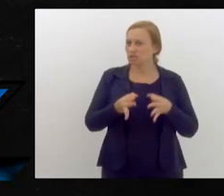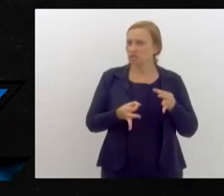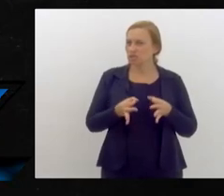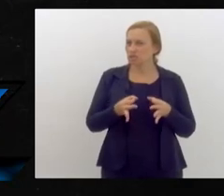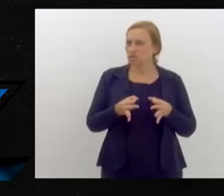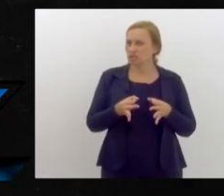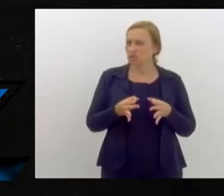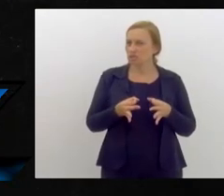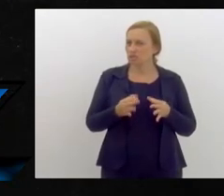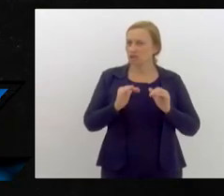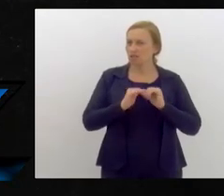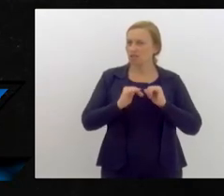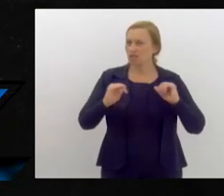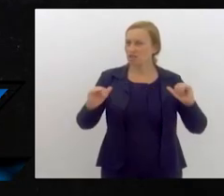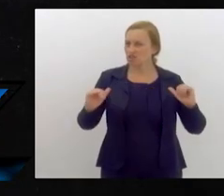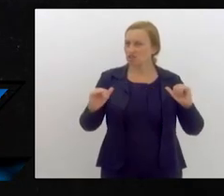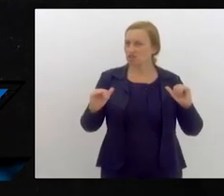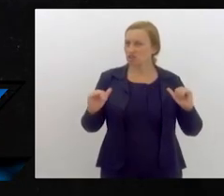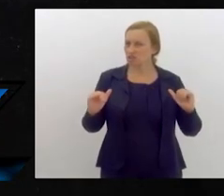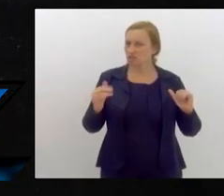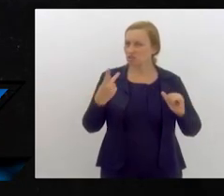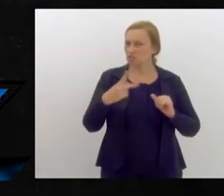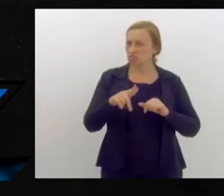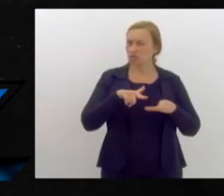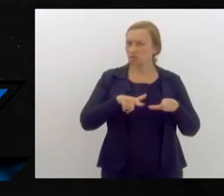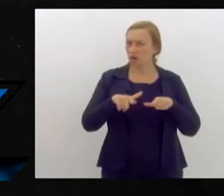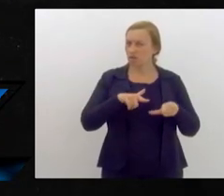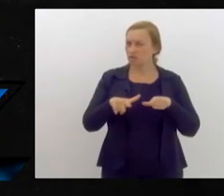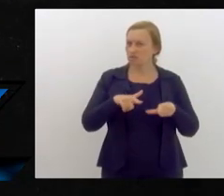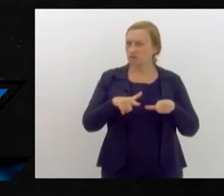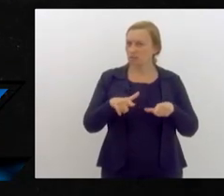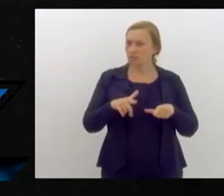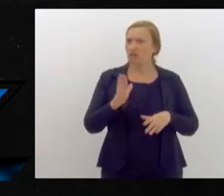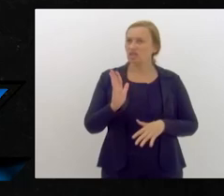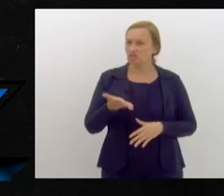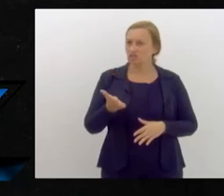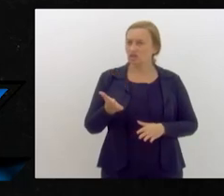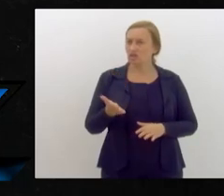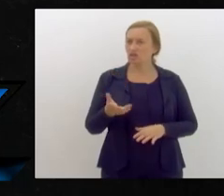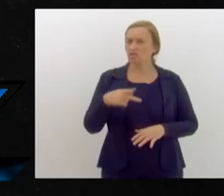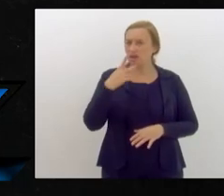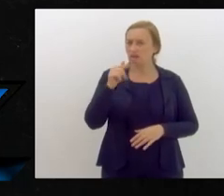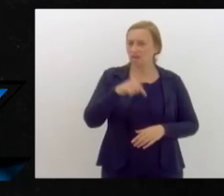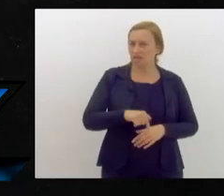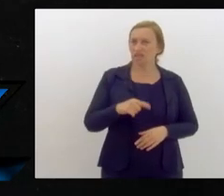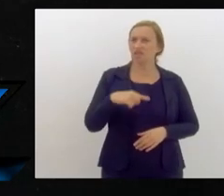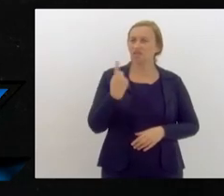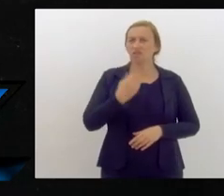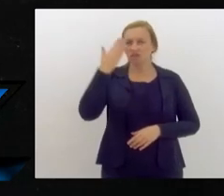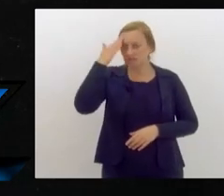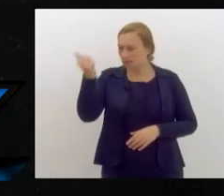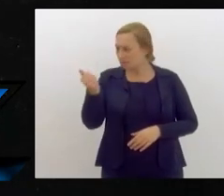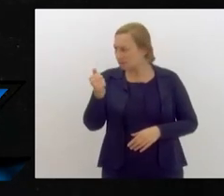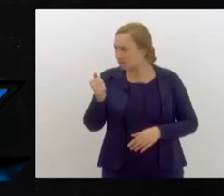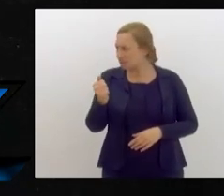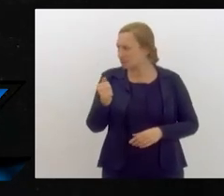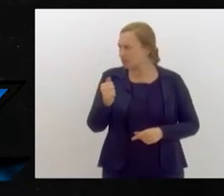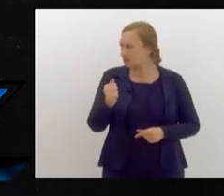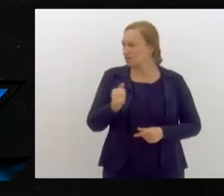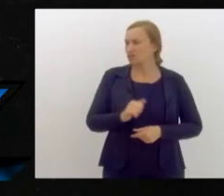foram afastados das suas funções já foi colocada aqui nós sabemos que a Assembleia Legislativa